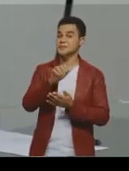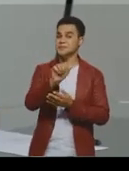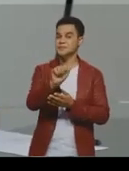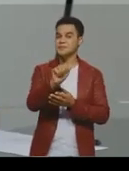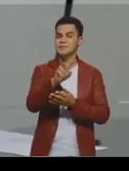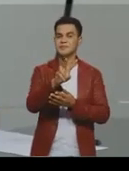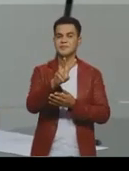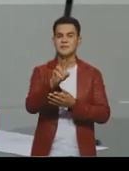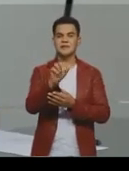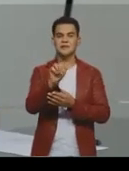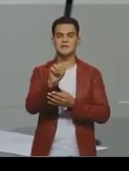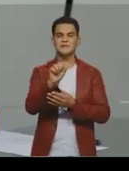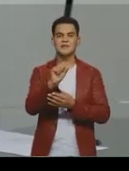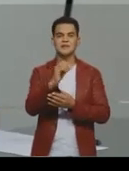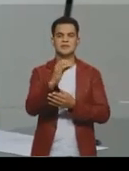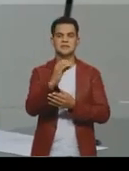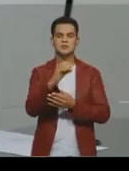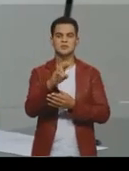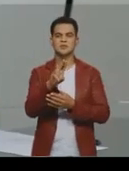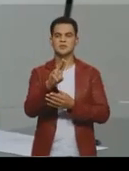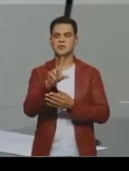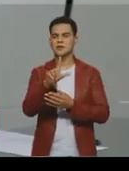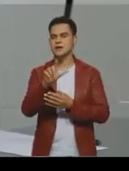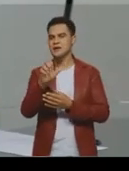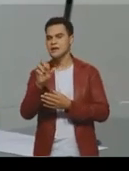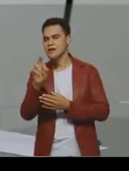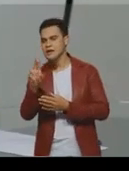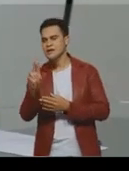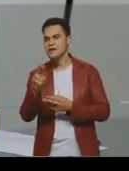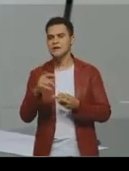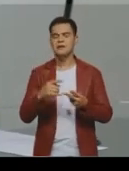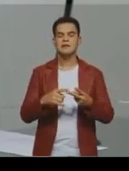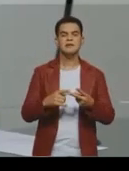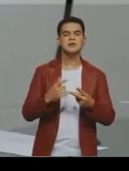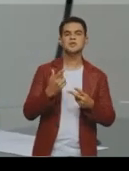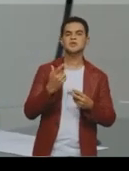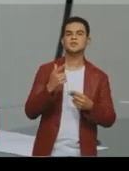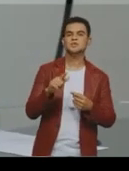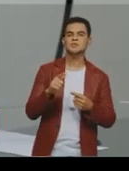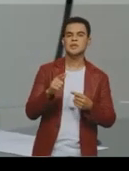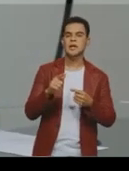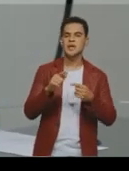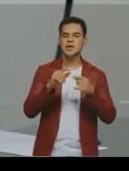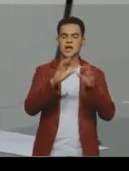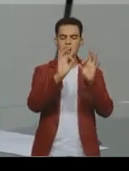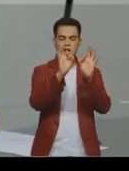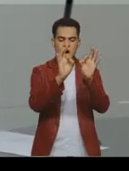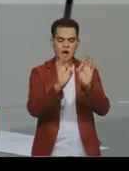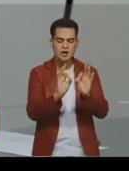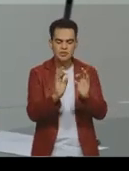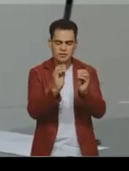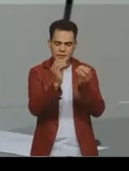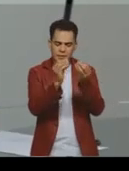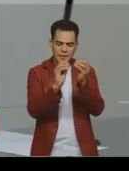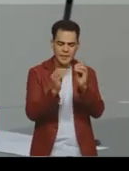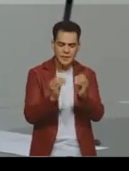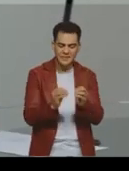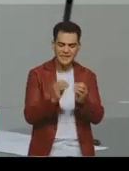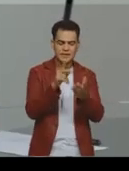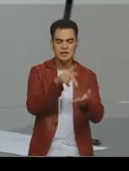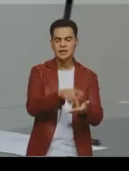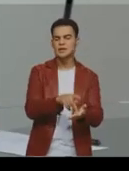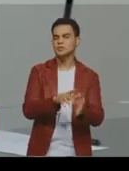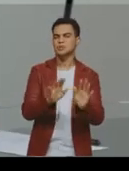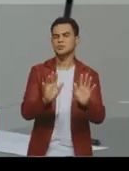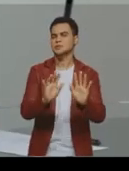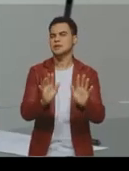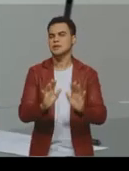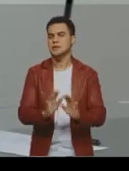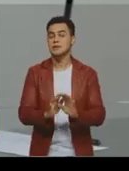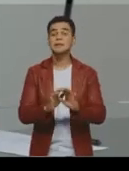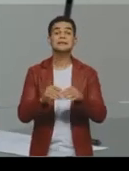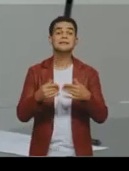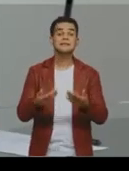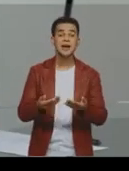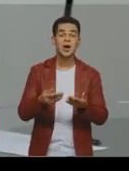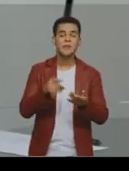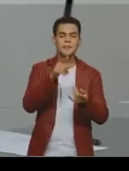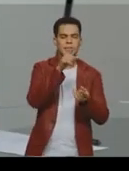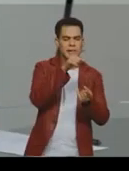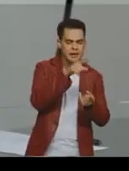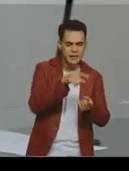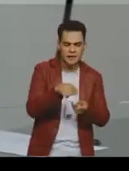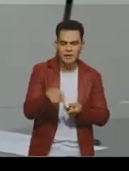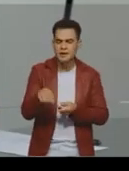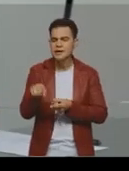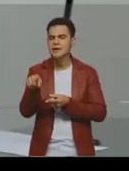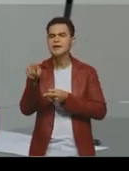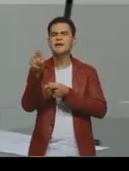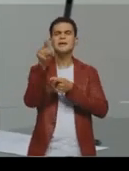possuem órgãos verdadeiros. E com isso, eles vão possuir em relação ao ciclo de vida deles, o que nós chamamos